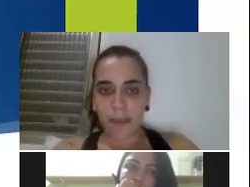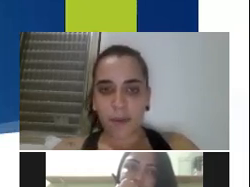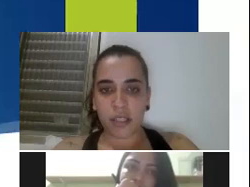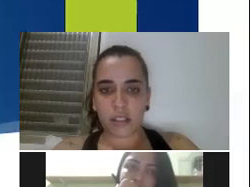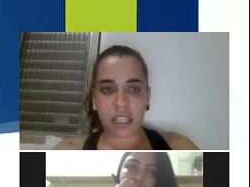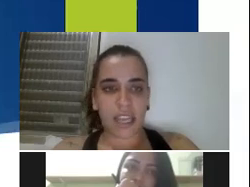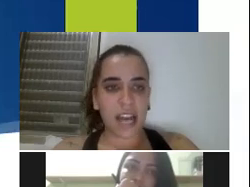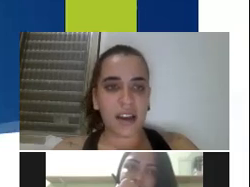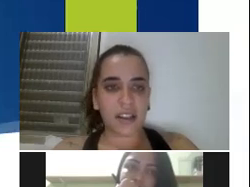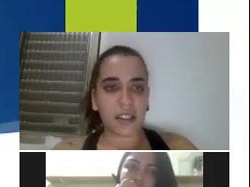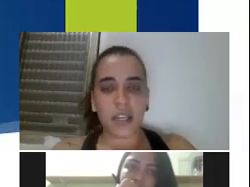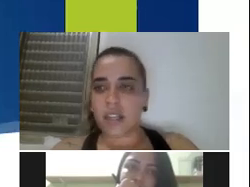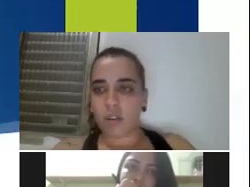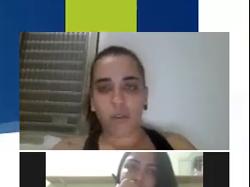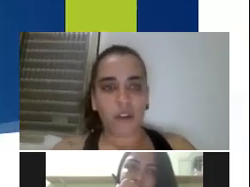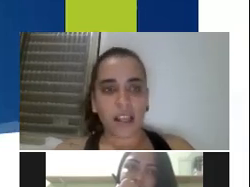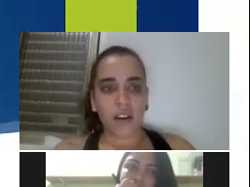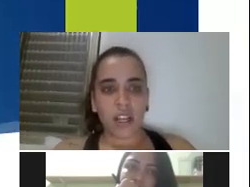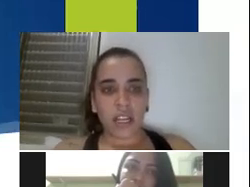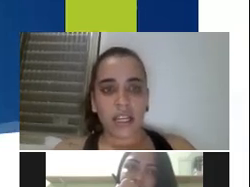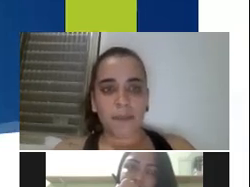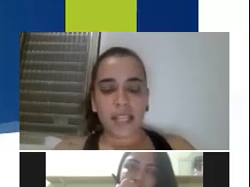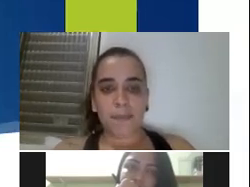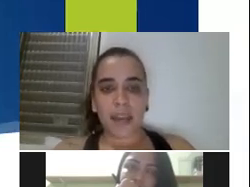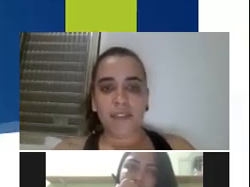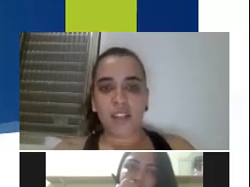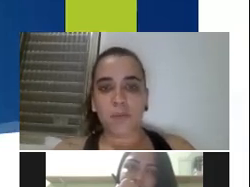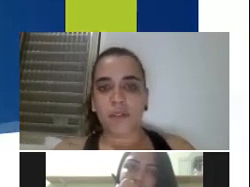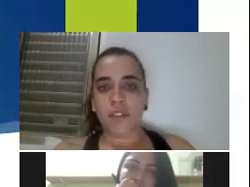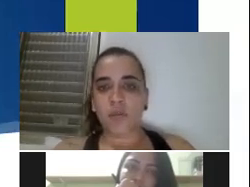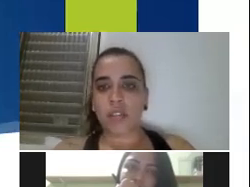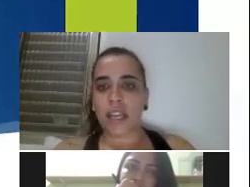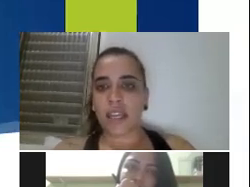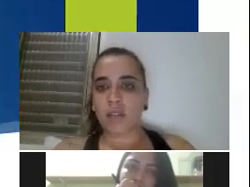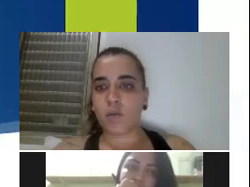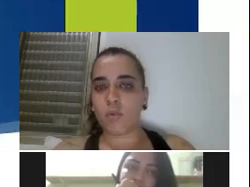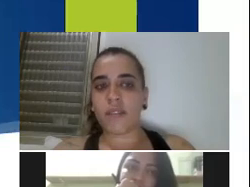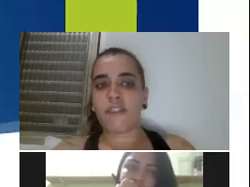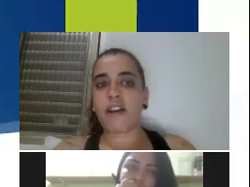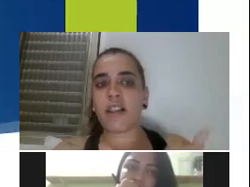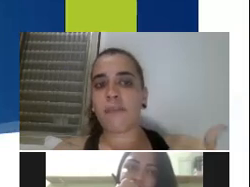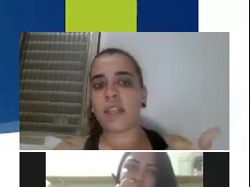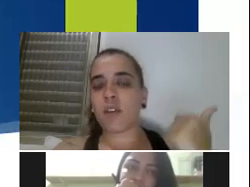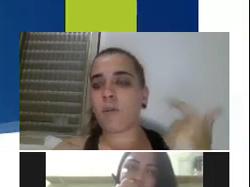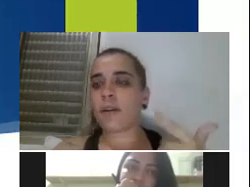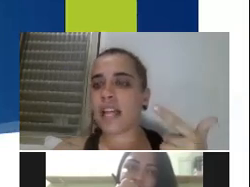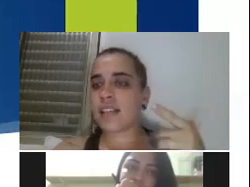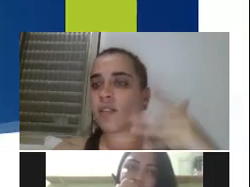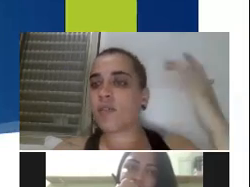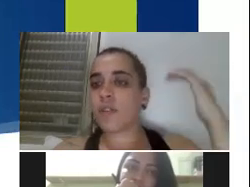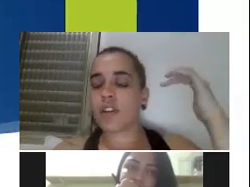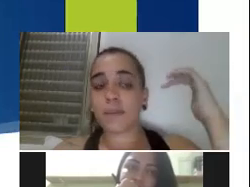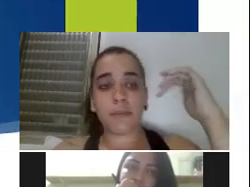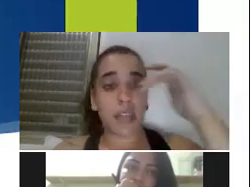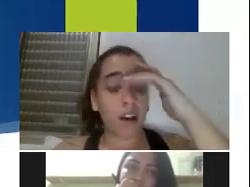vou explicar para vocês o que é esse arranque. Então, o que eu falei, ó, limpeza prévia da superfície do terreno, com nivelamento e a